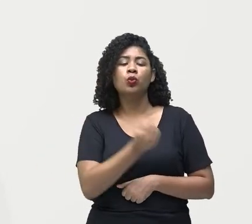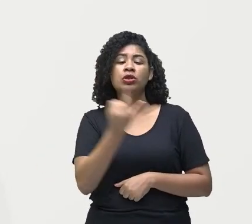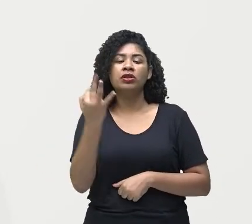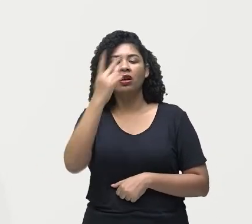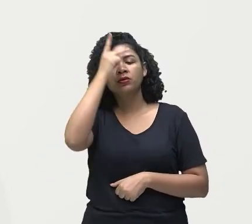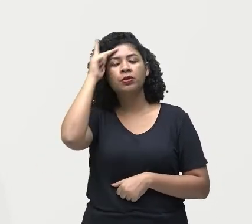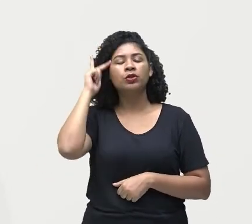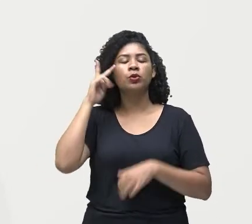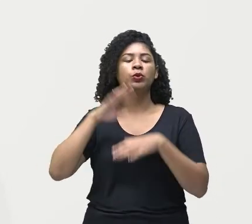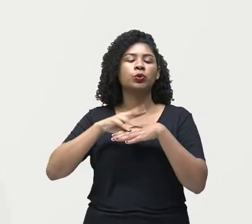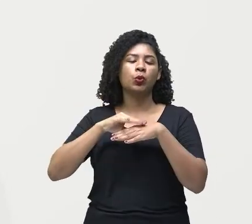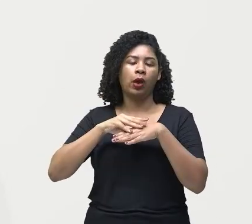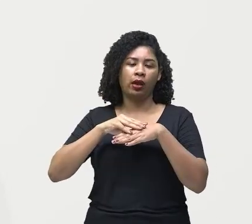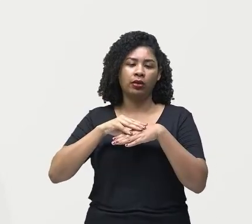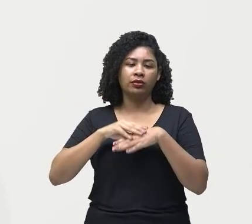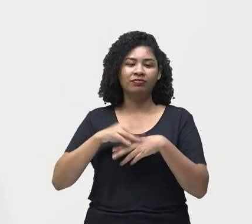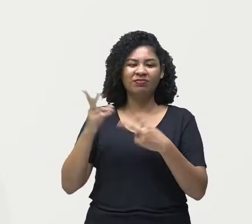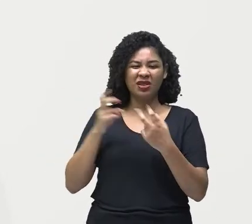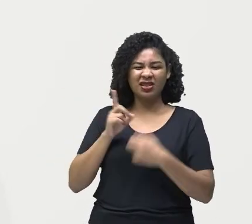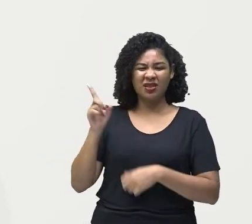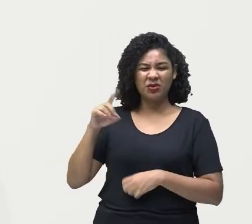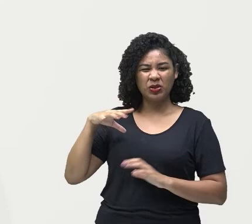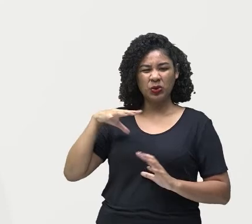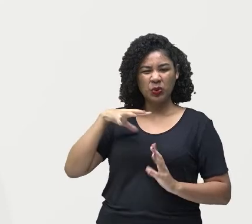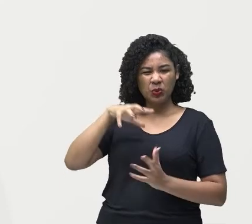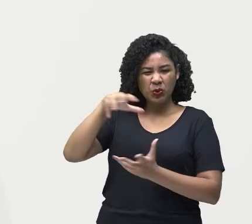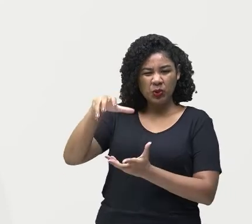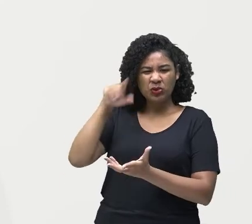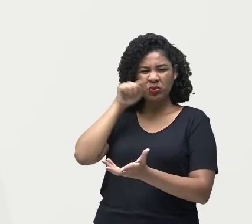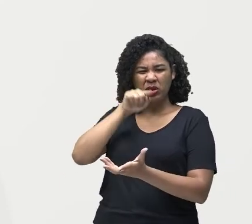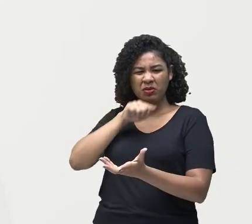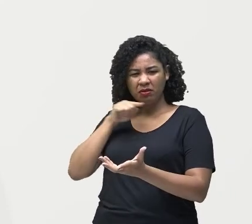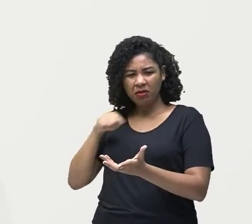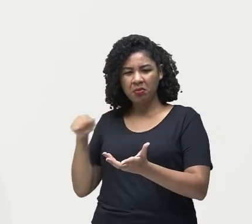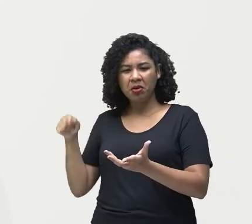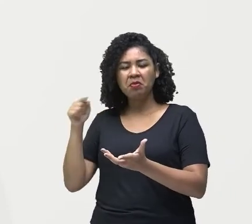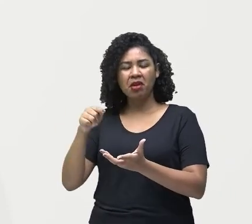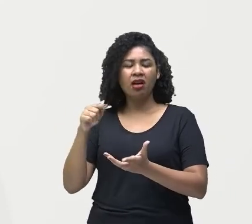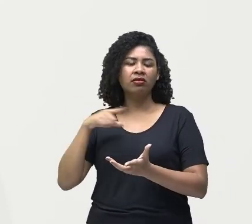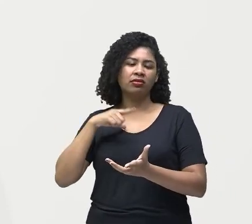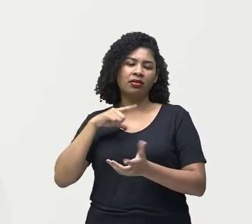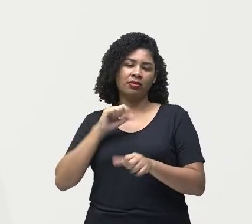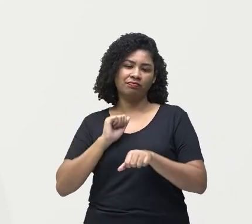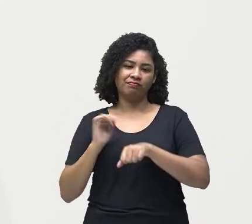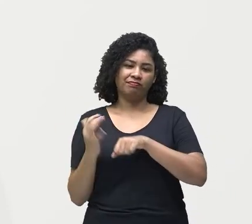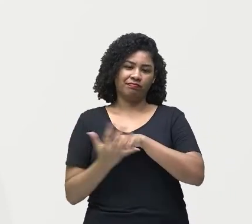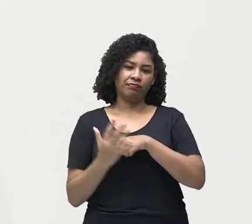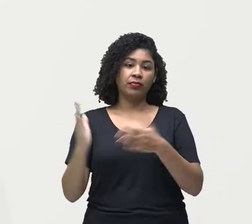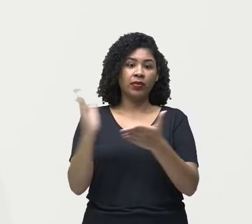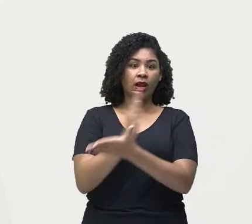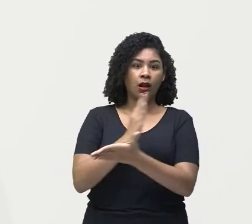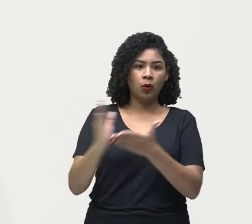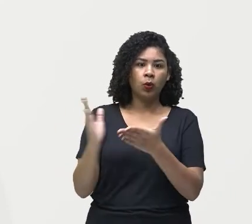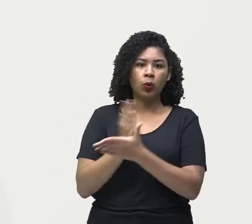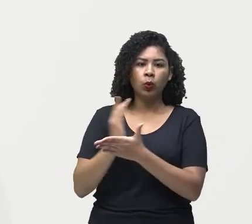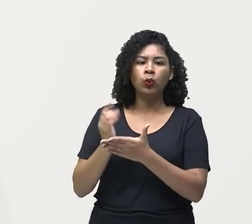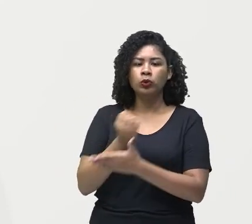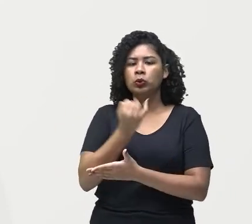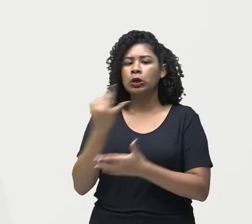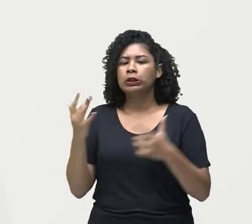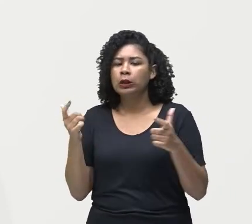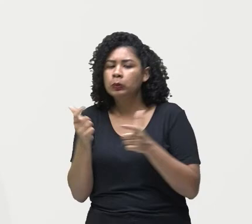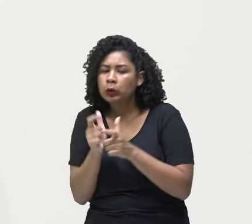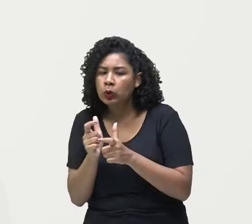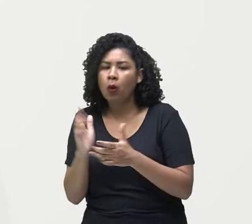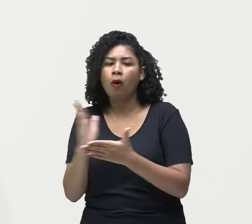Então observem que em todo o mundo você tem 5 casos de Covid, uns em menor grau, outros em